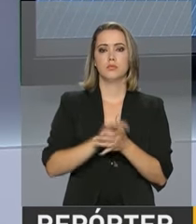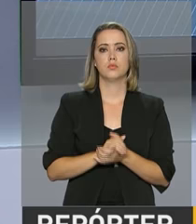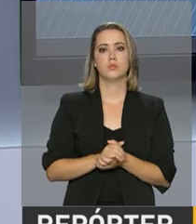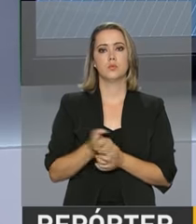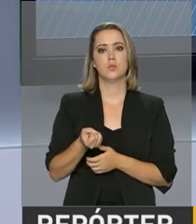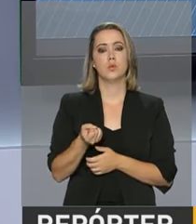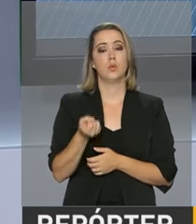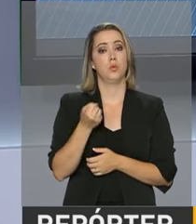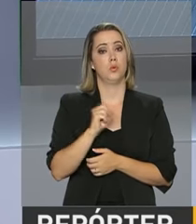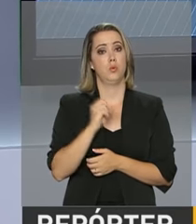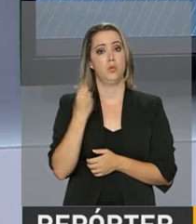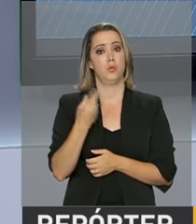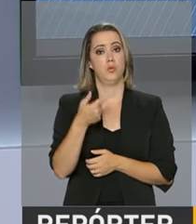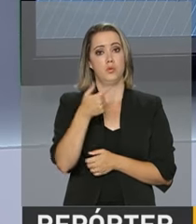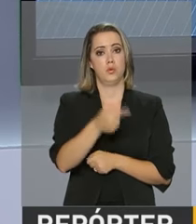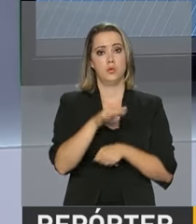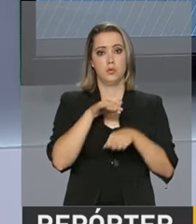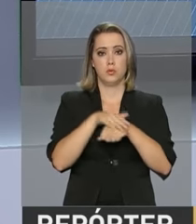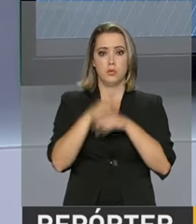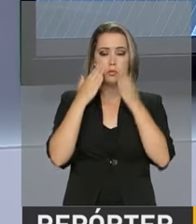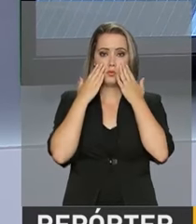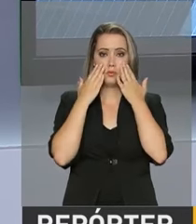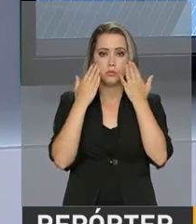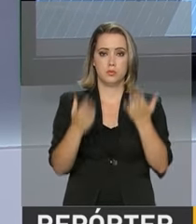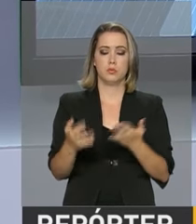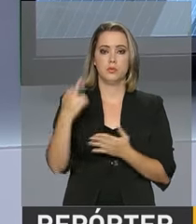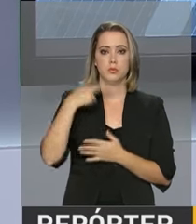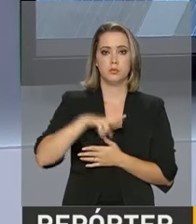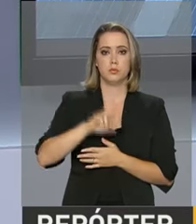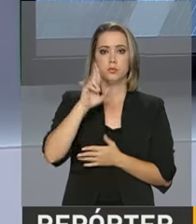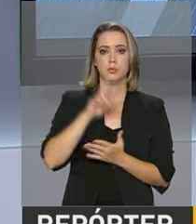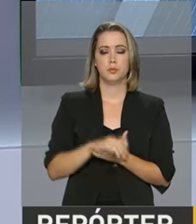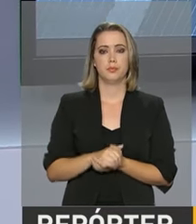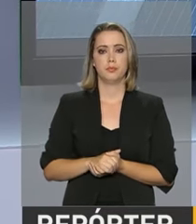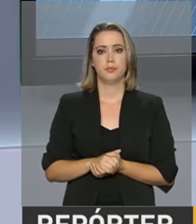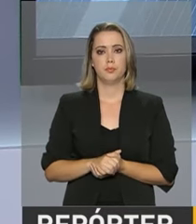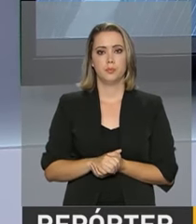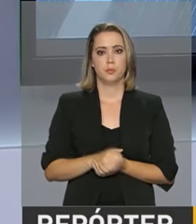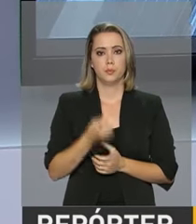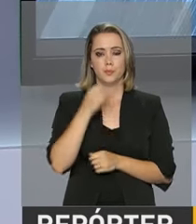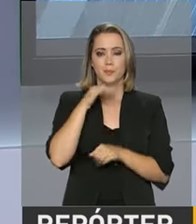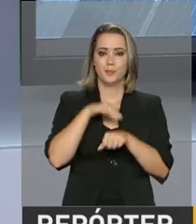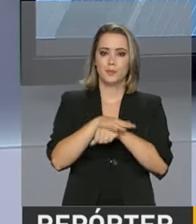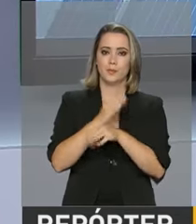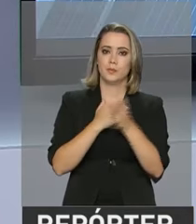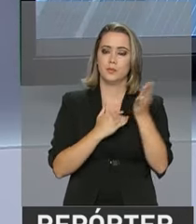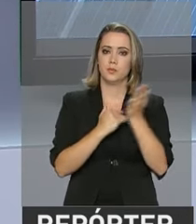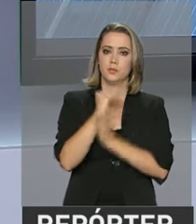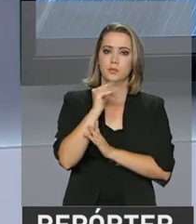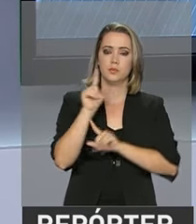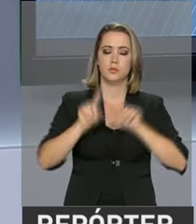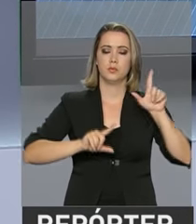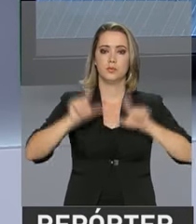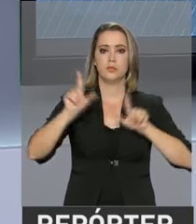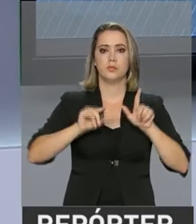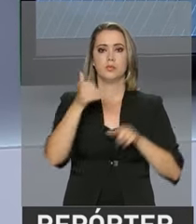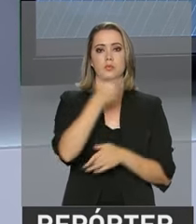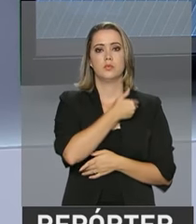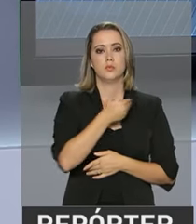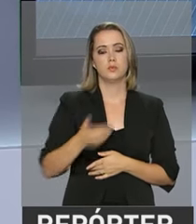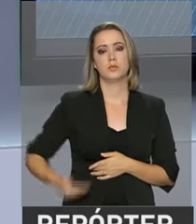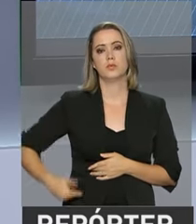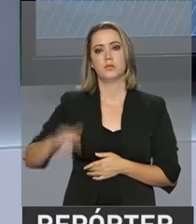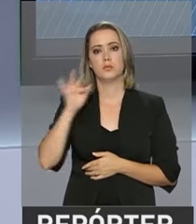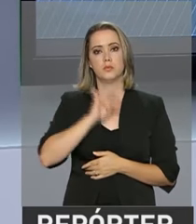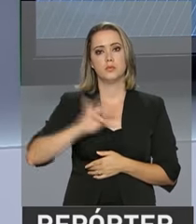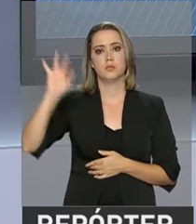informações ou às sete da noite na próxima edição do repórter nbr uma ótima noite pra você continue com a gente aqui